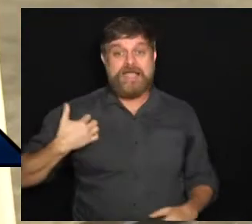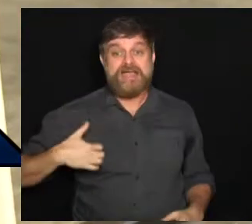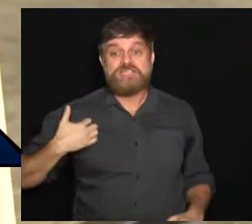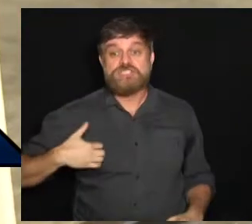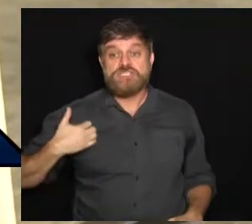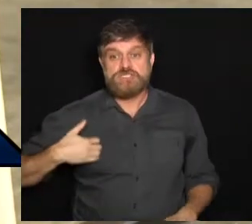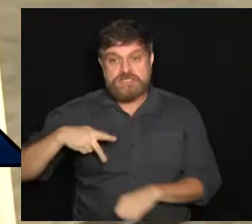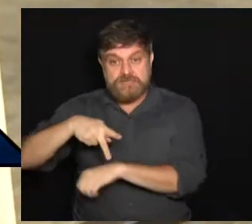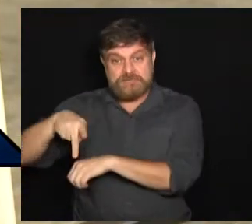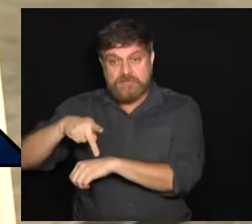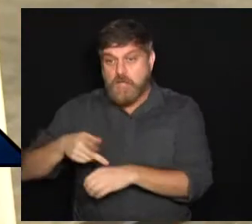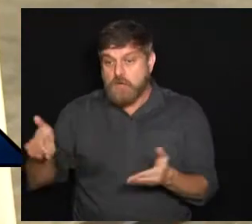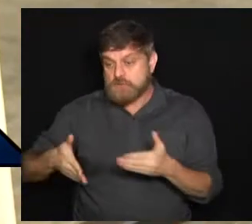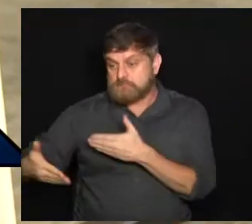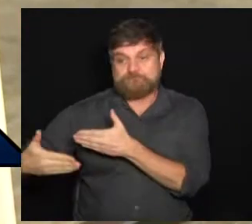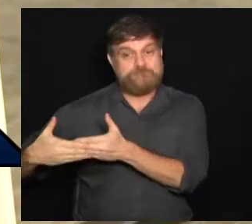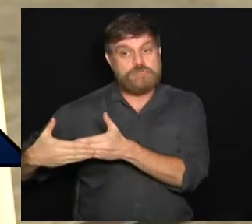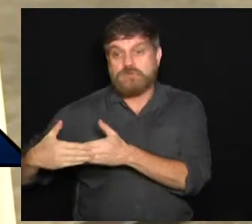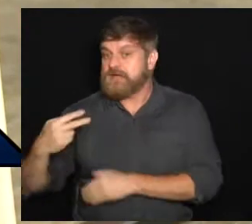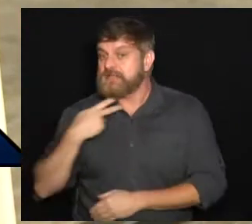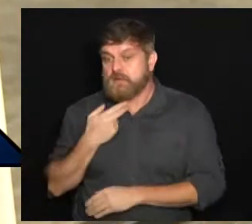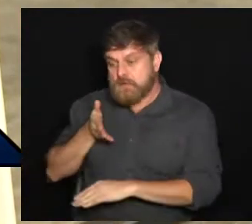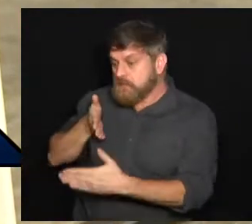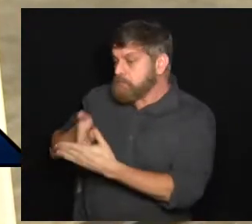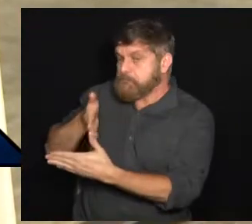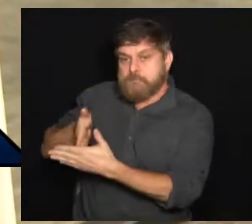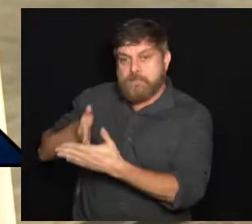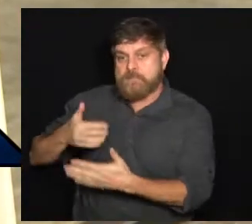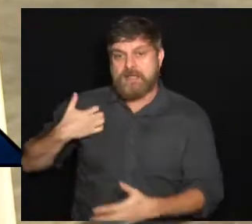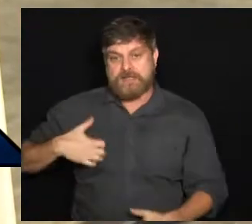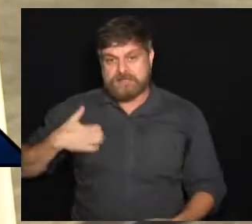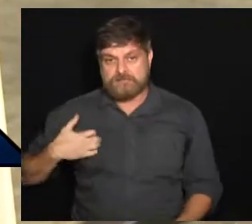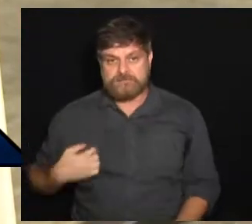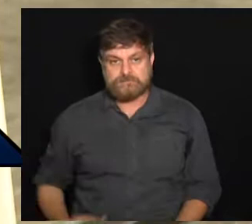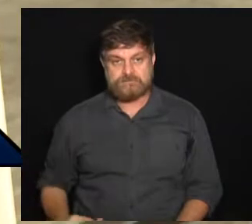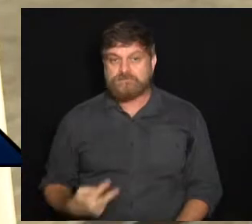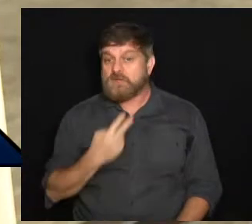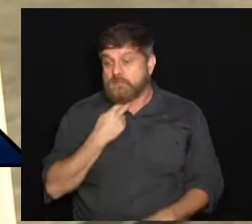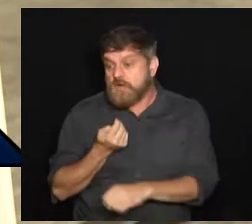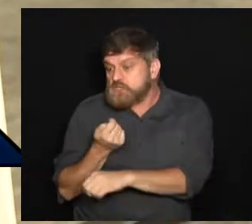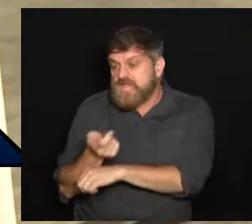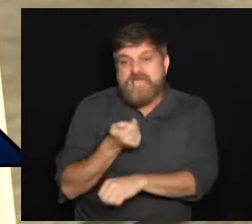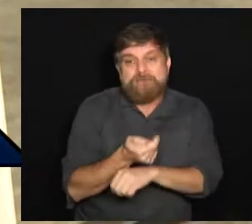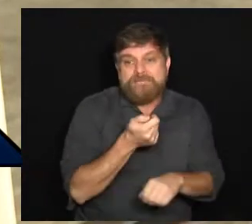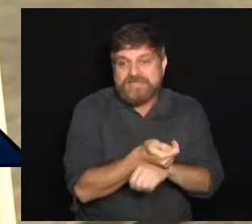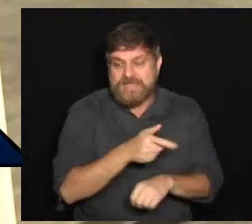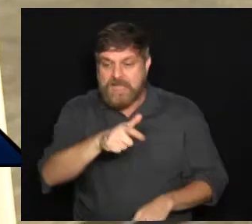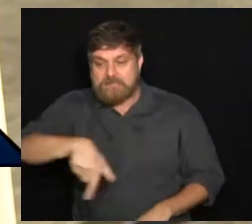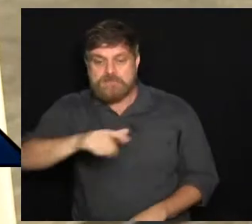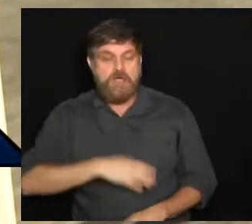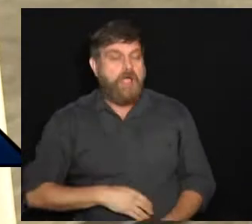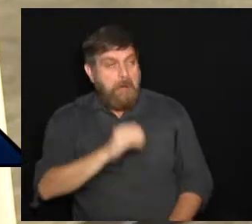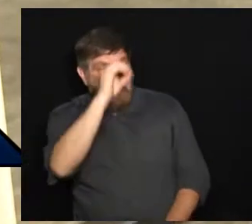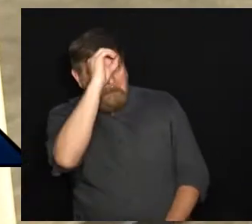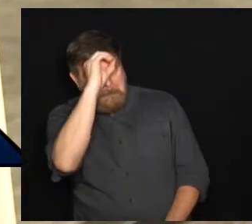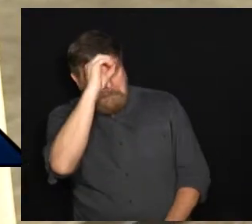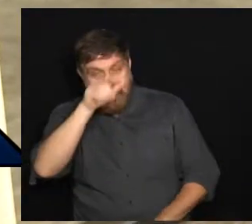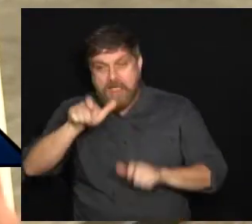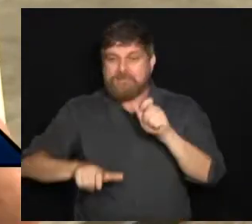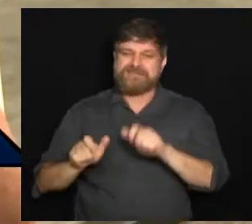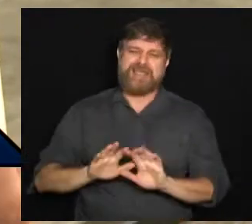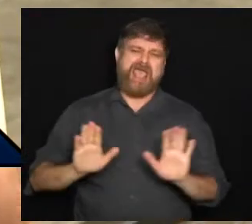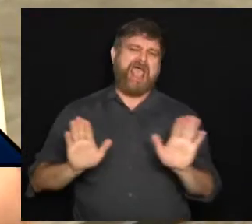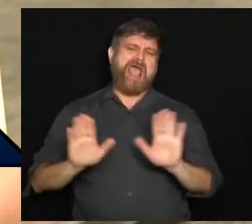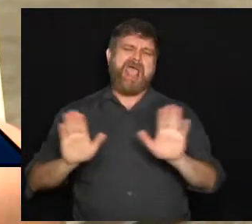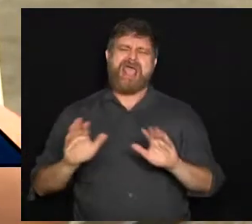vizinho, hoje fechou suas fronteiras. Então, assim, não caiam no engodo, na conversa fiada, na má fé de pessoas que estão falando que isso